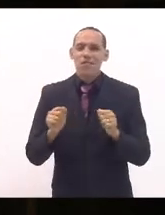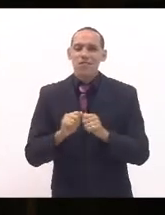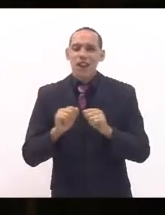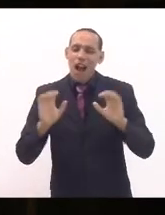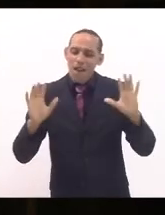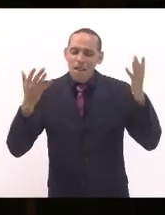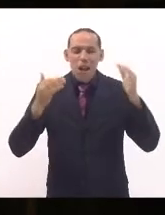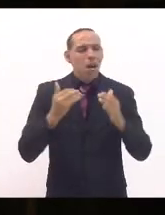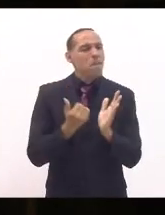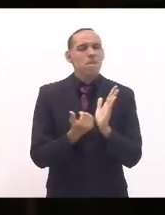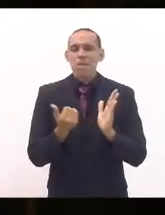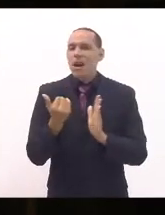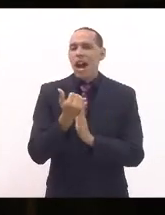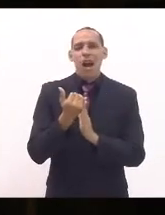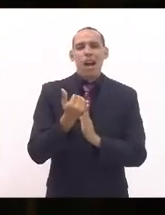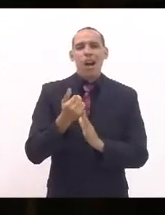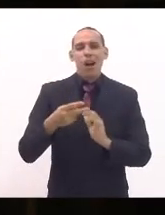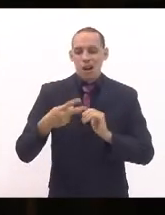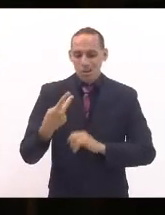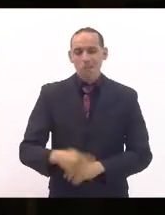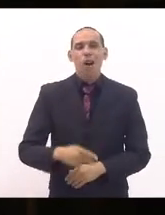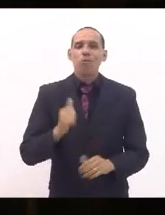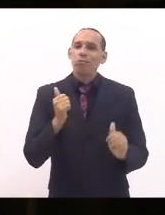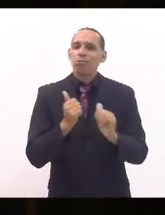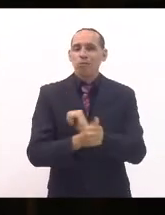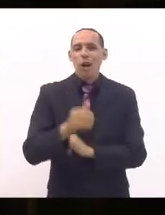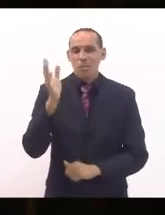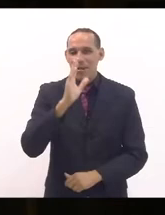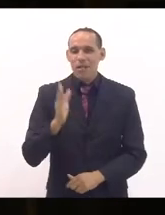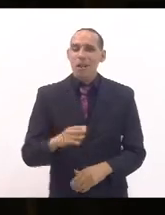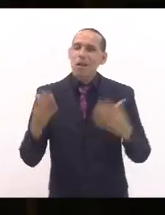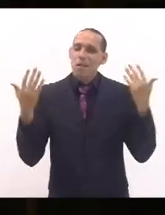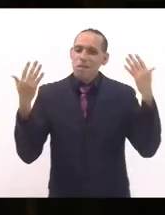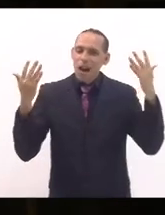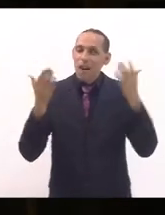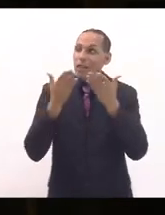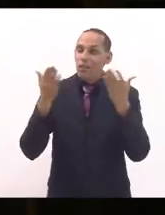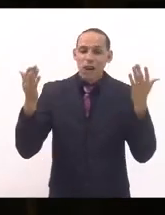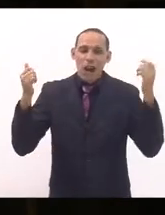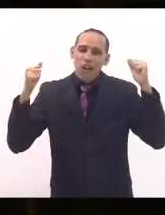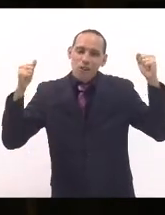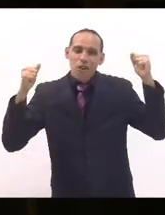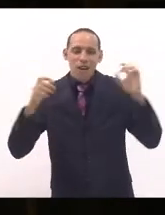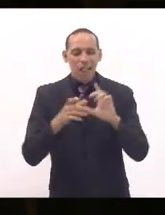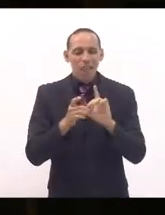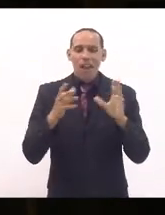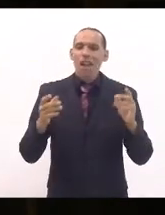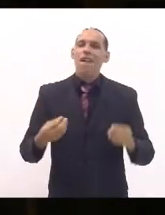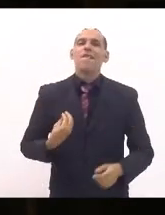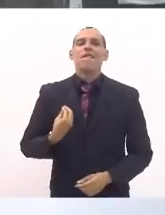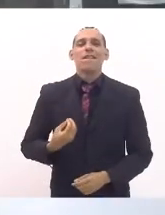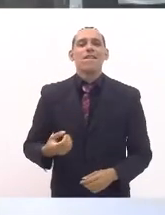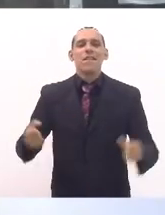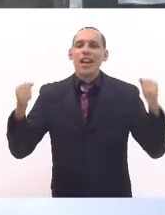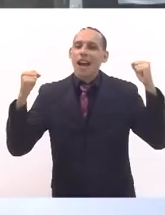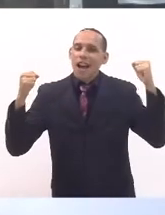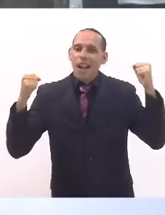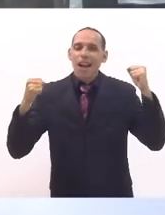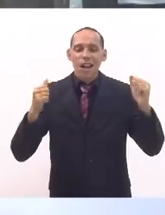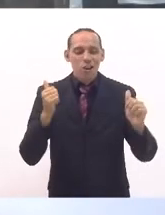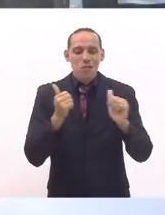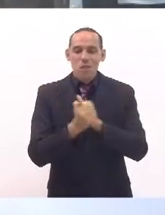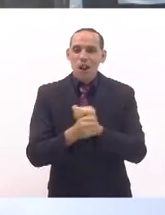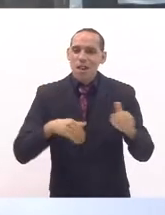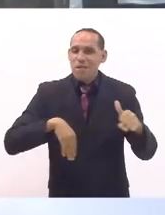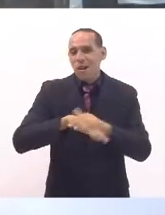do esporte brasileiro. Parabéns a todas as torcidas organizadas. Viva a democracia, viva o esporte, viva o